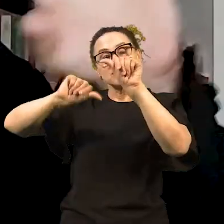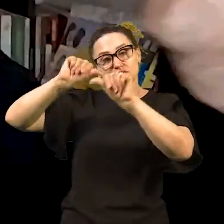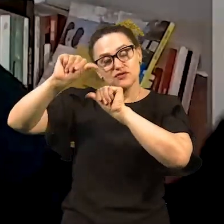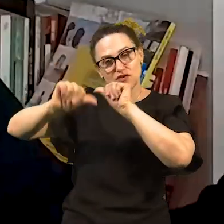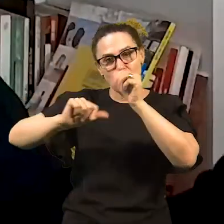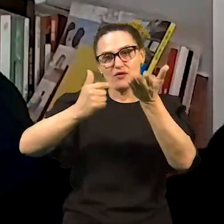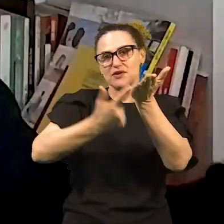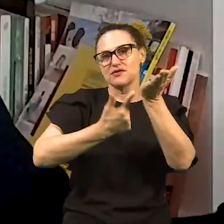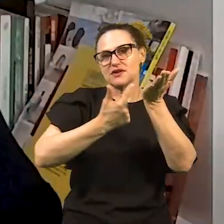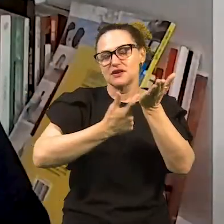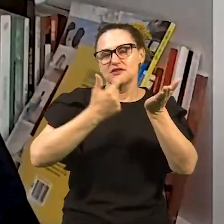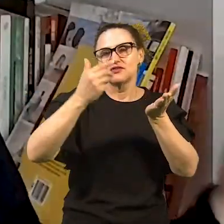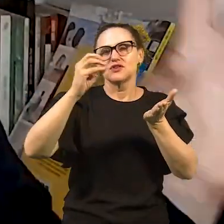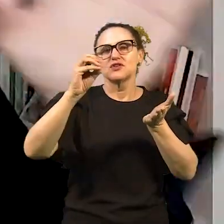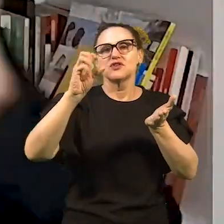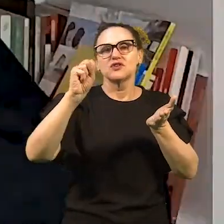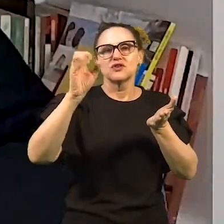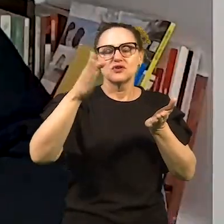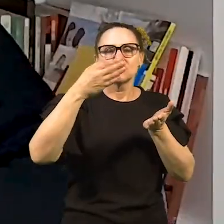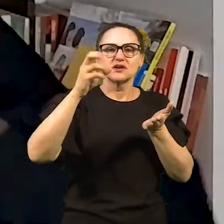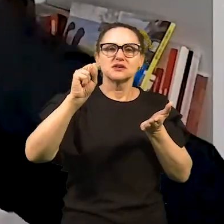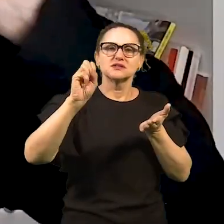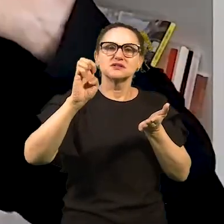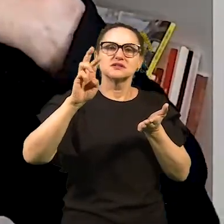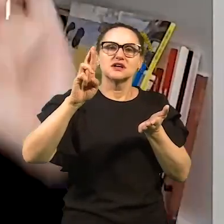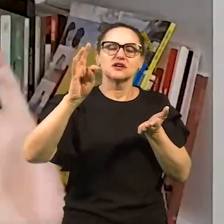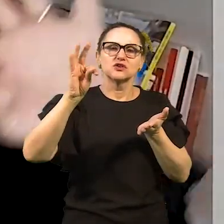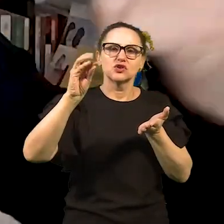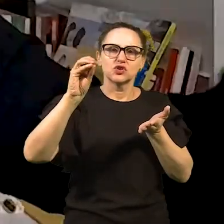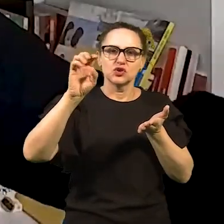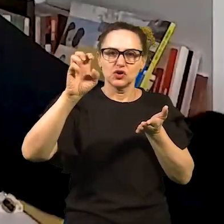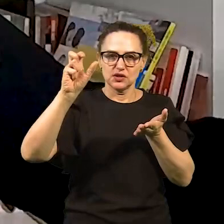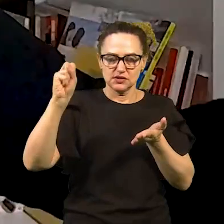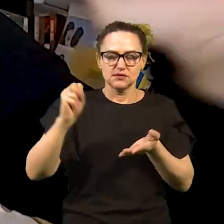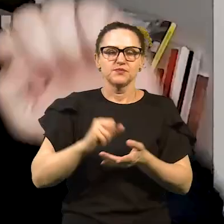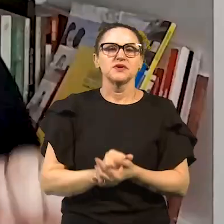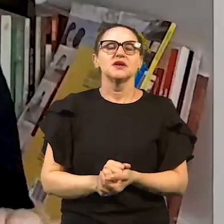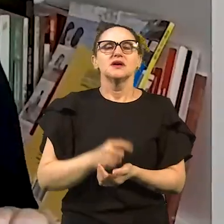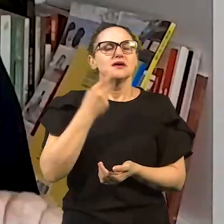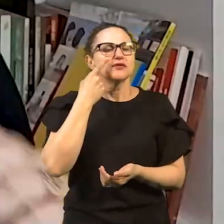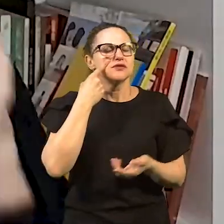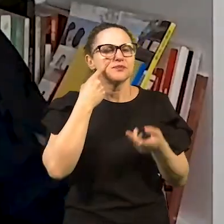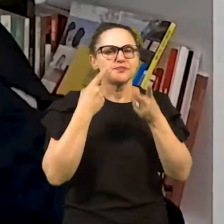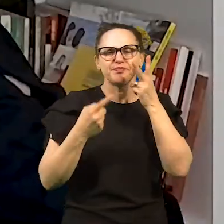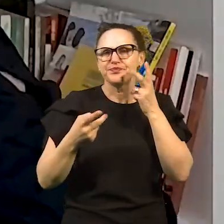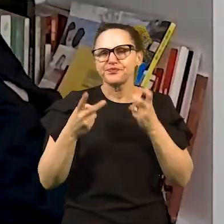conflito, né? A gente viu lá que tem a Guerra do Paraguai interferindo na vida do Ribeirinho do Norte, interferindo